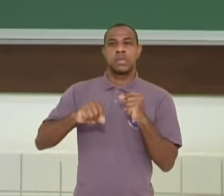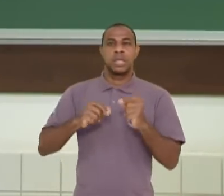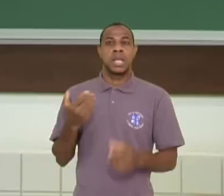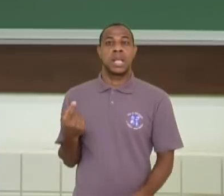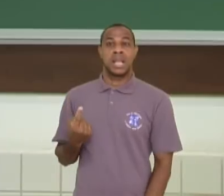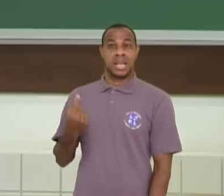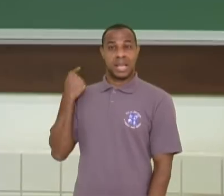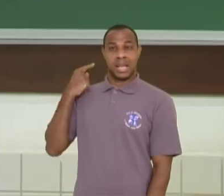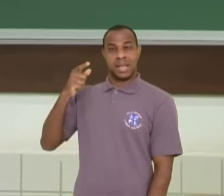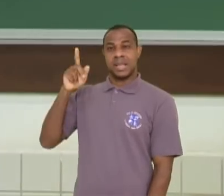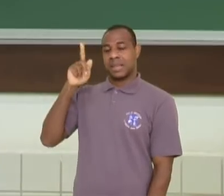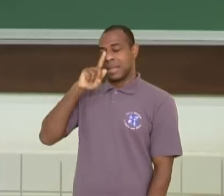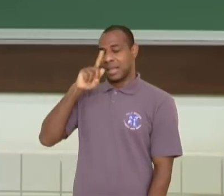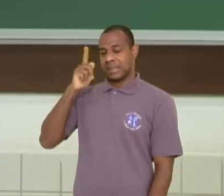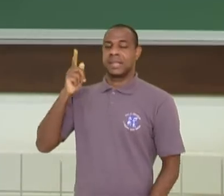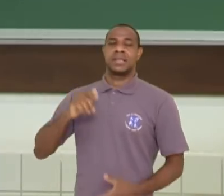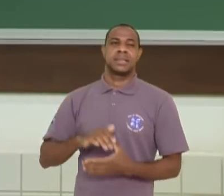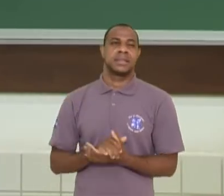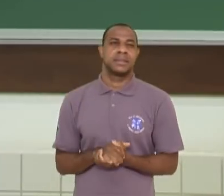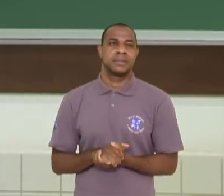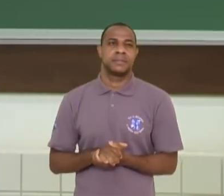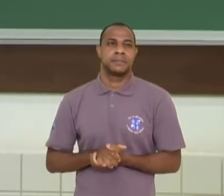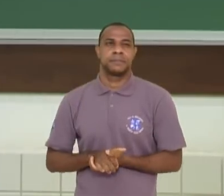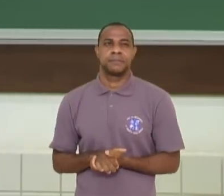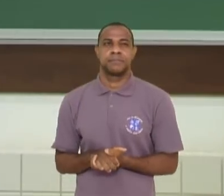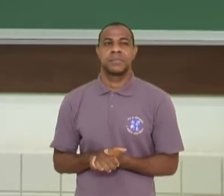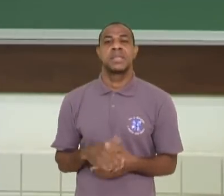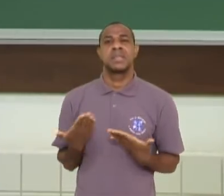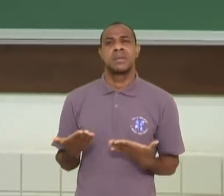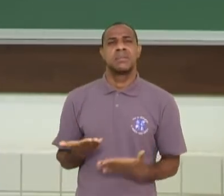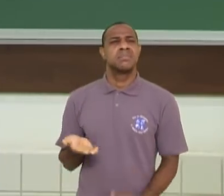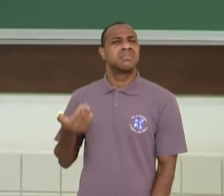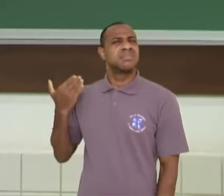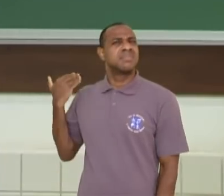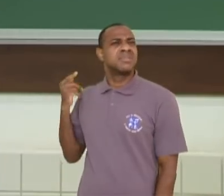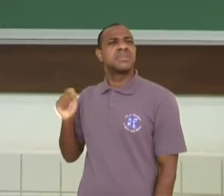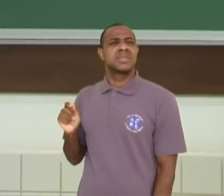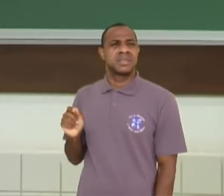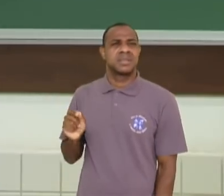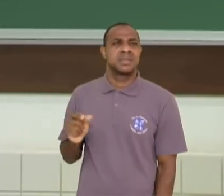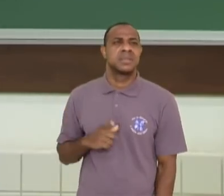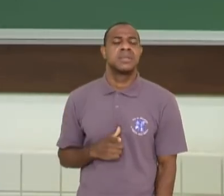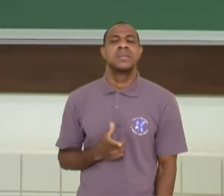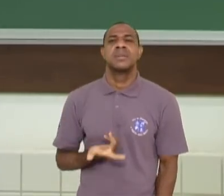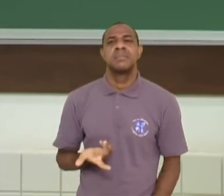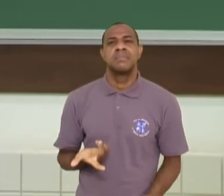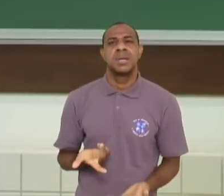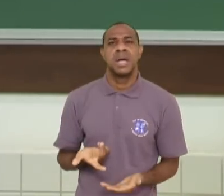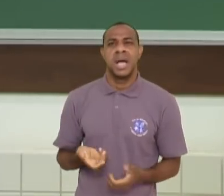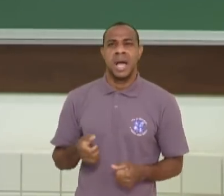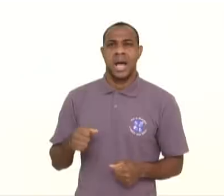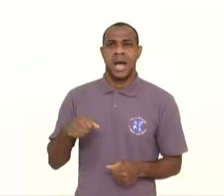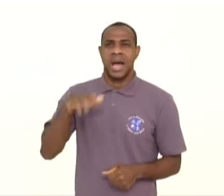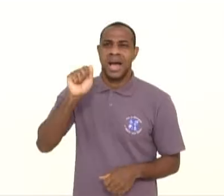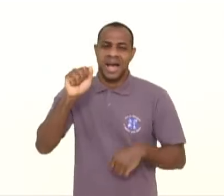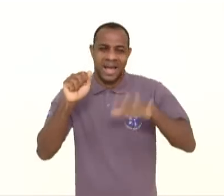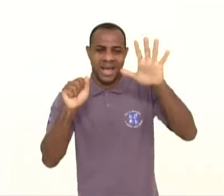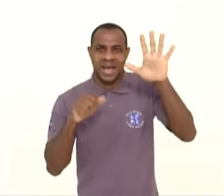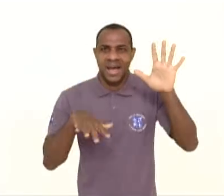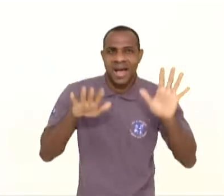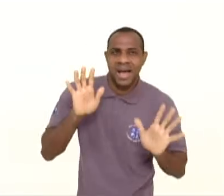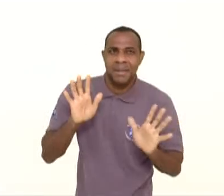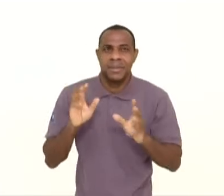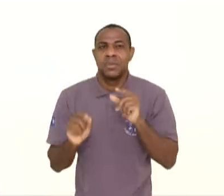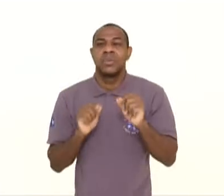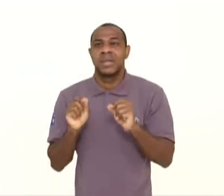né, que é o berço da civilização, como vocês bem sabem. Então nessa época, a forma mais elaborada de mímica, a